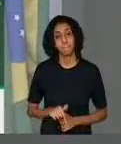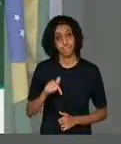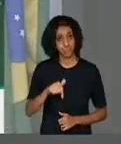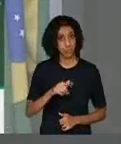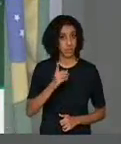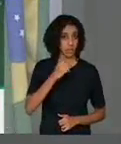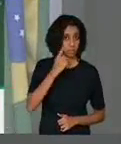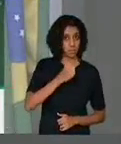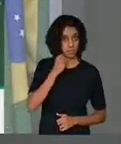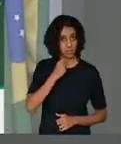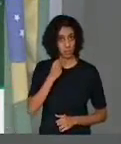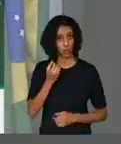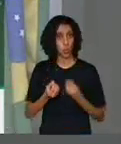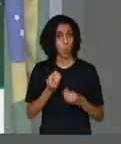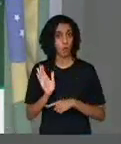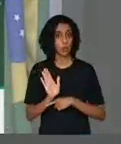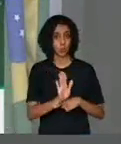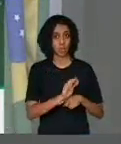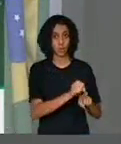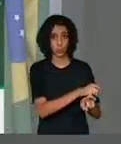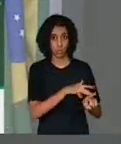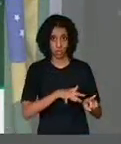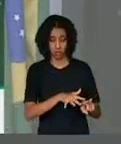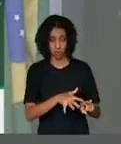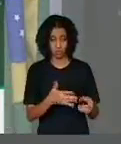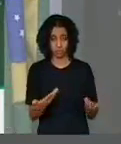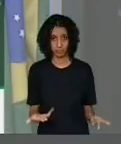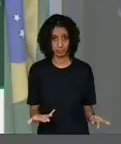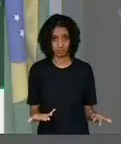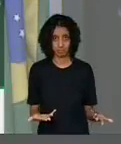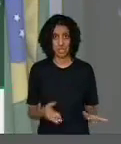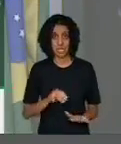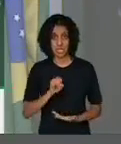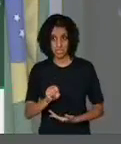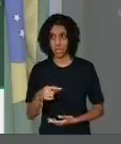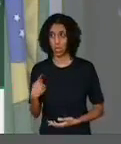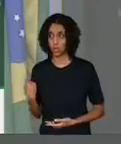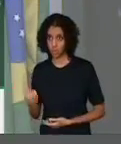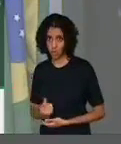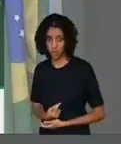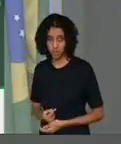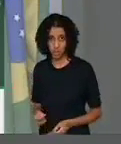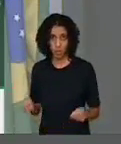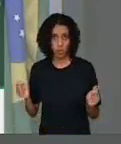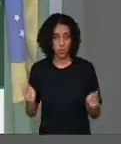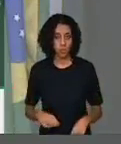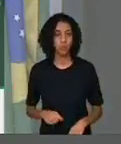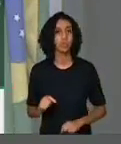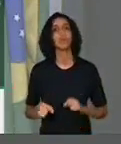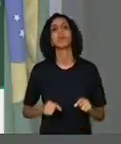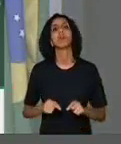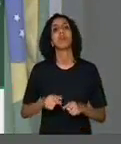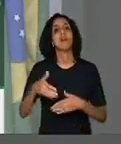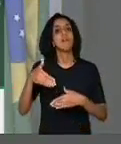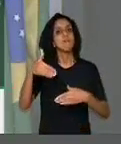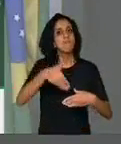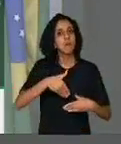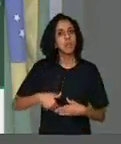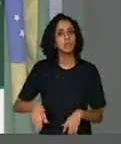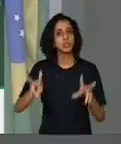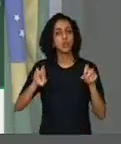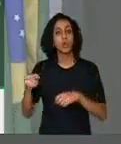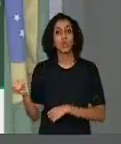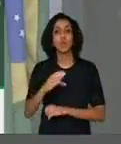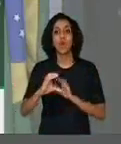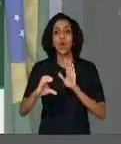ofertar para a sociedade brasileira nesse momento é nós conseguirmos concluir a votação do novo Código de